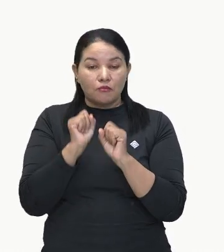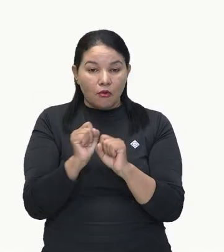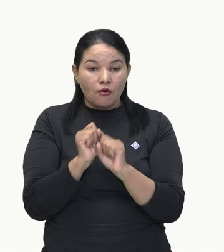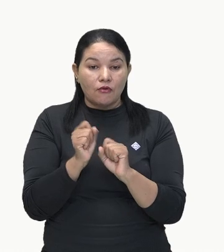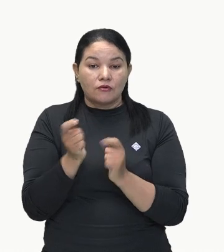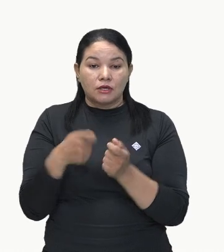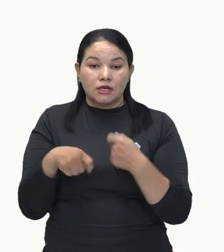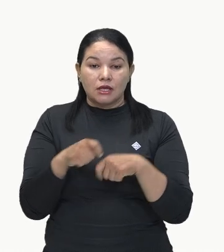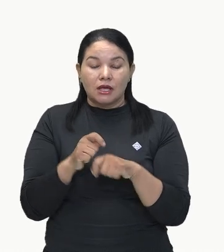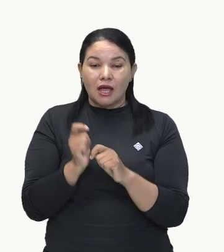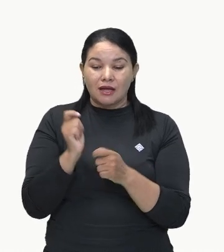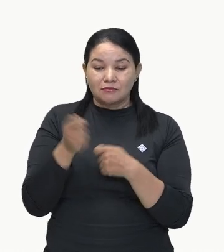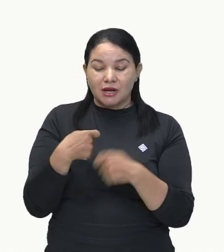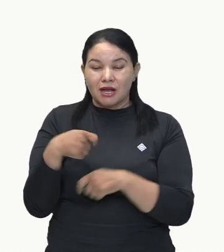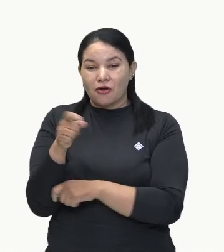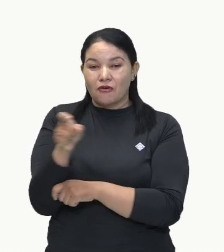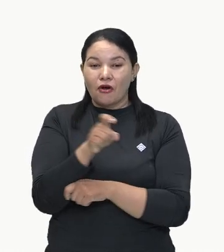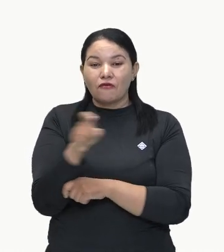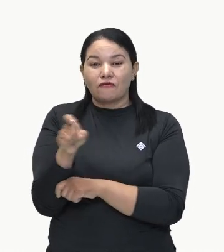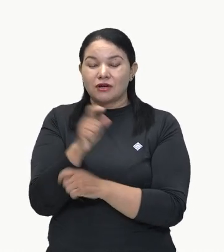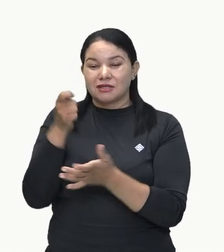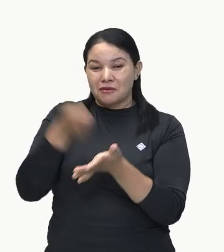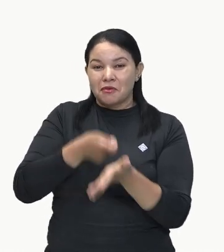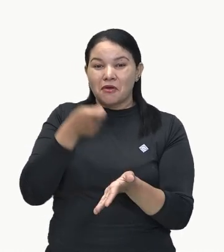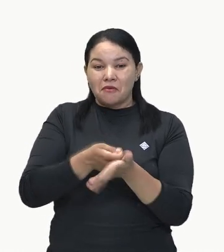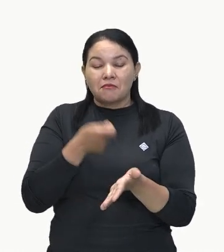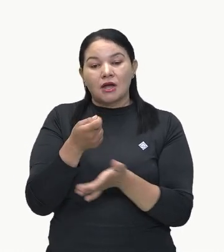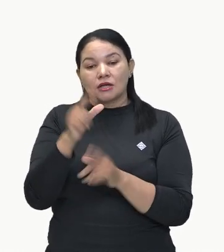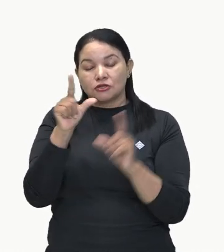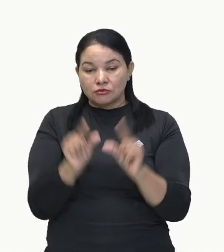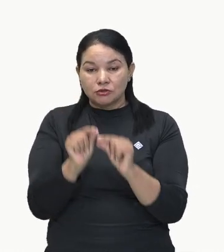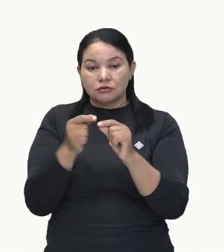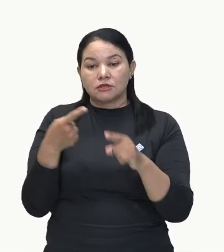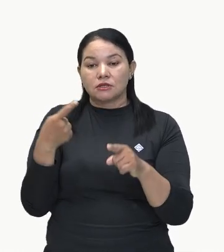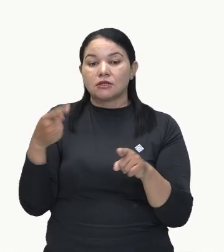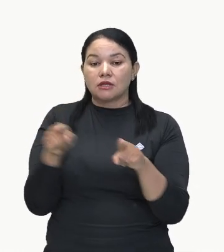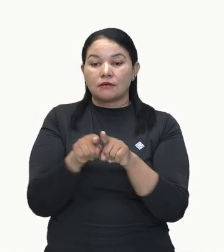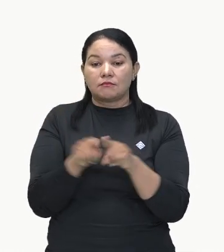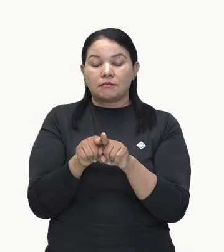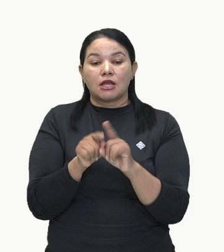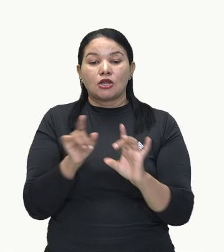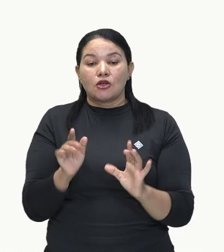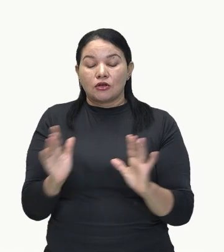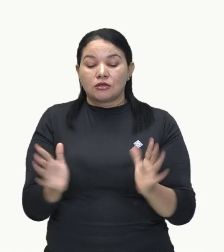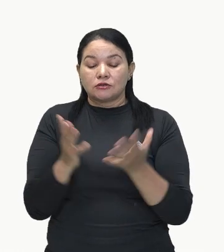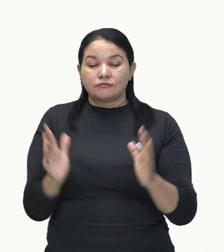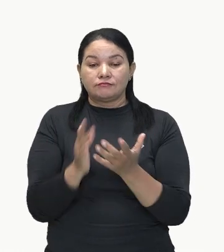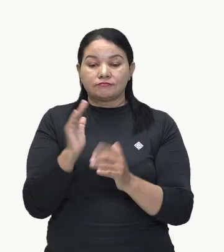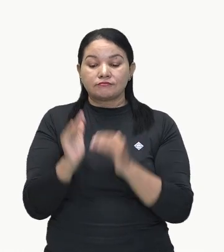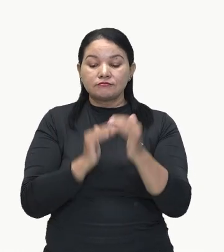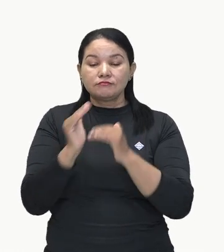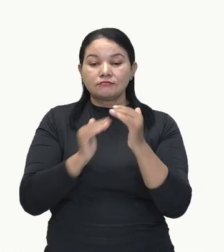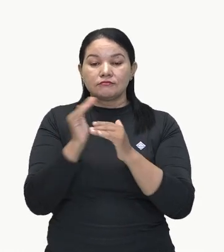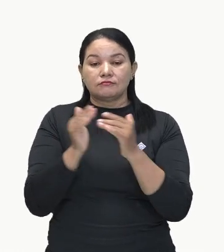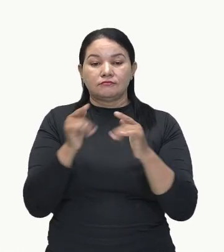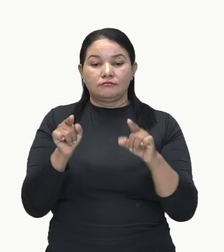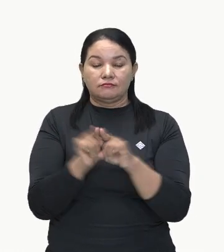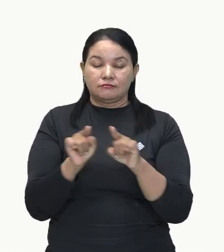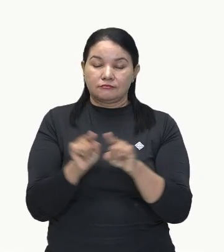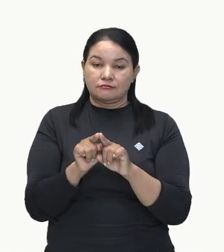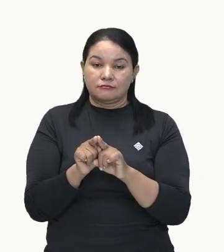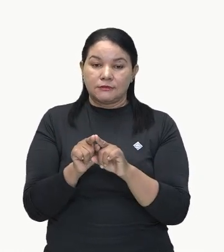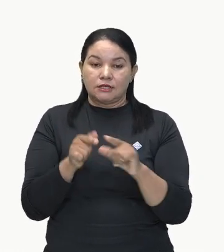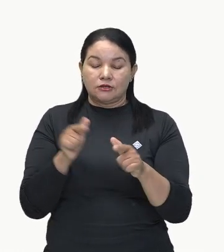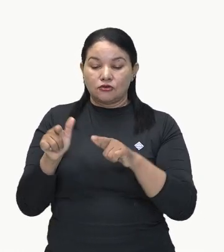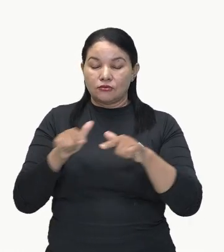as tarifas alfandegárias, as barreiras comerciais, fazer com que houvesse ali um estímulo ao desenvolvimento do mercado